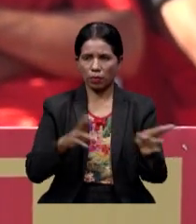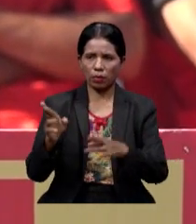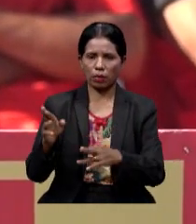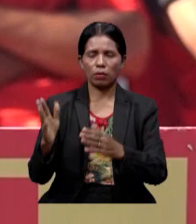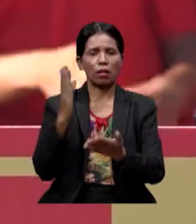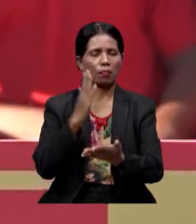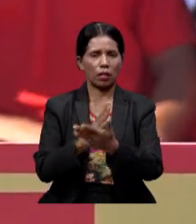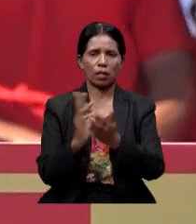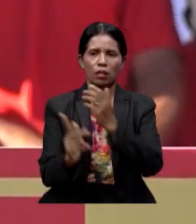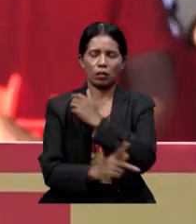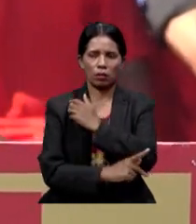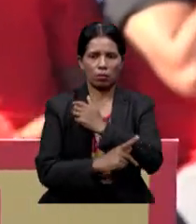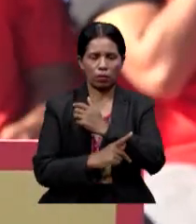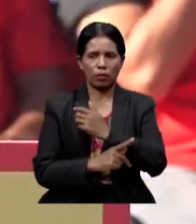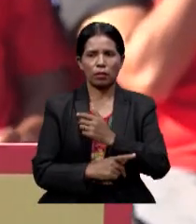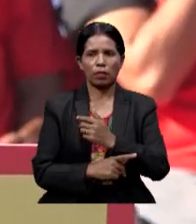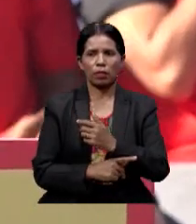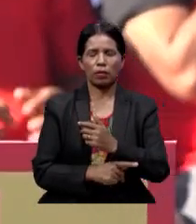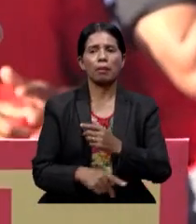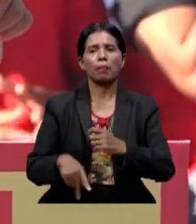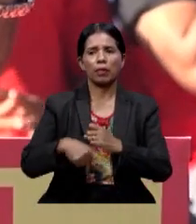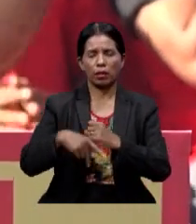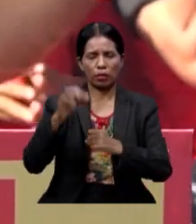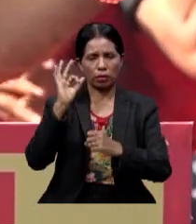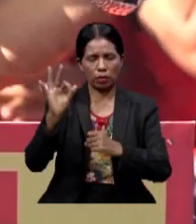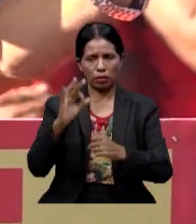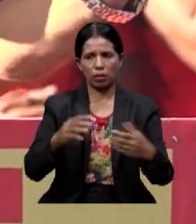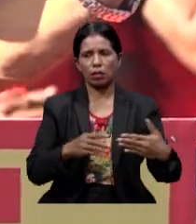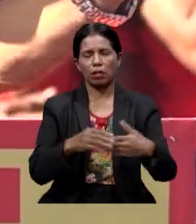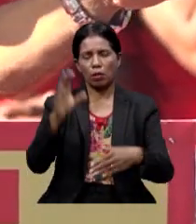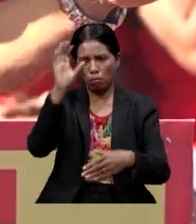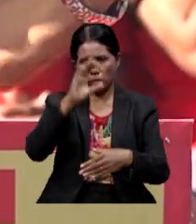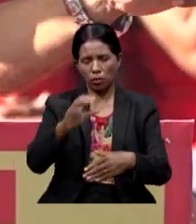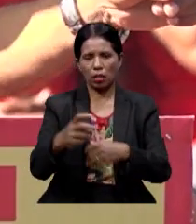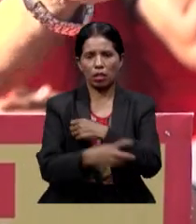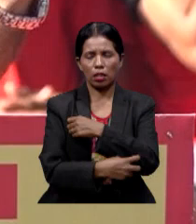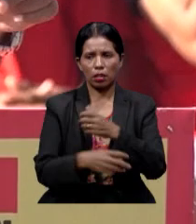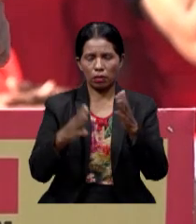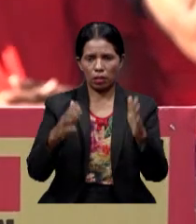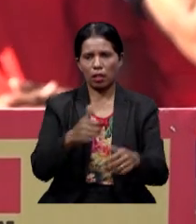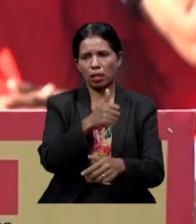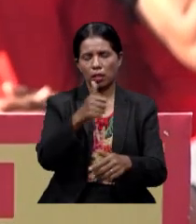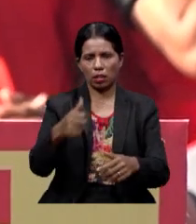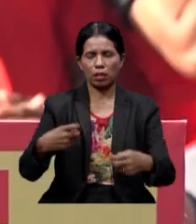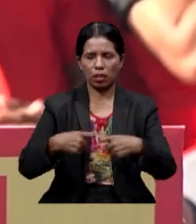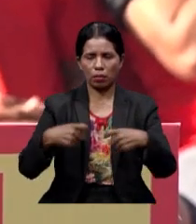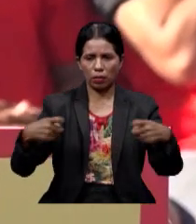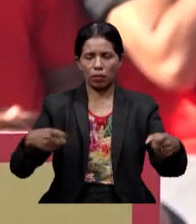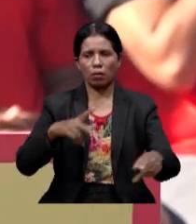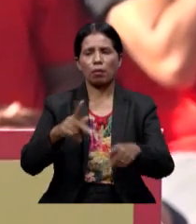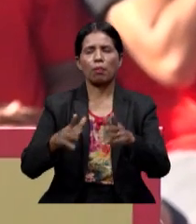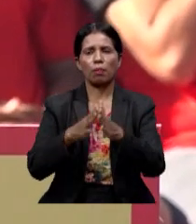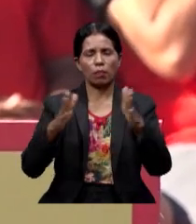corrupção. Fretelin quando ukun buka na uktei da ida, si remi inimigo bot, povo mau